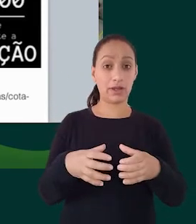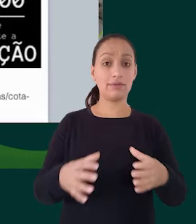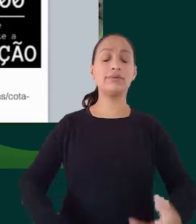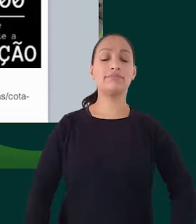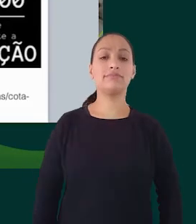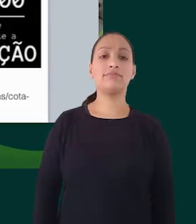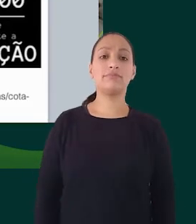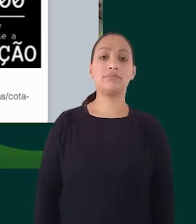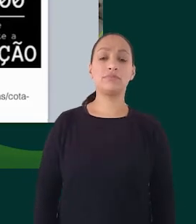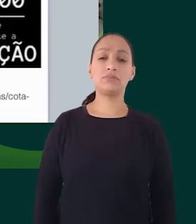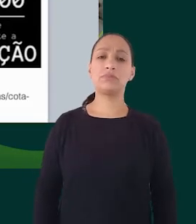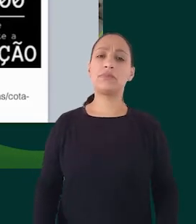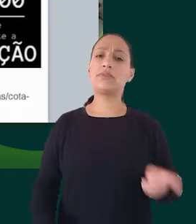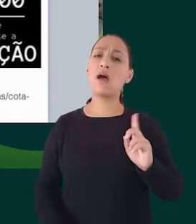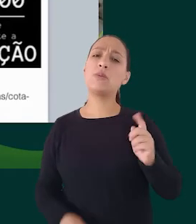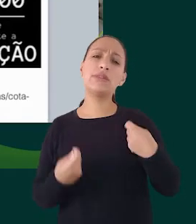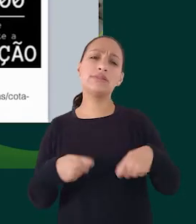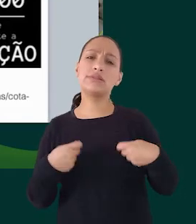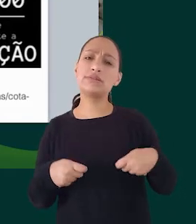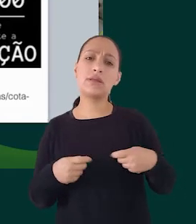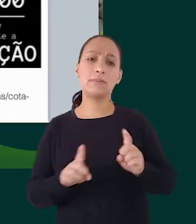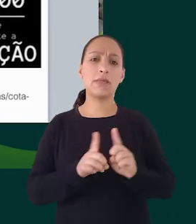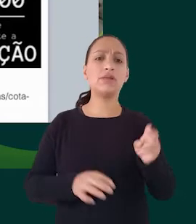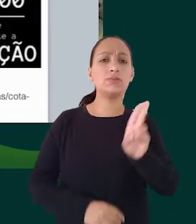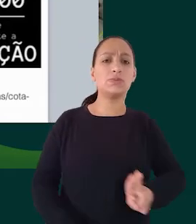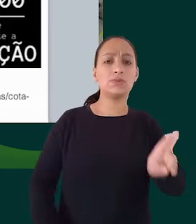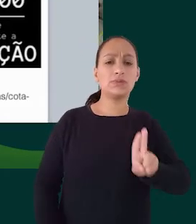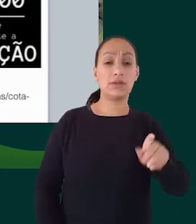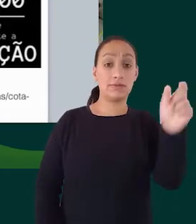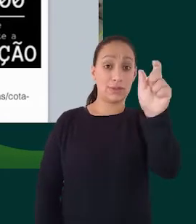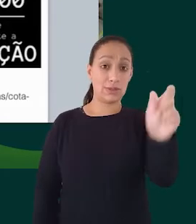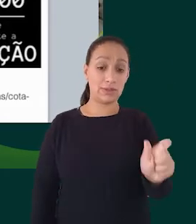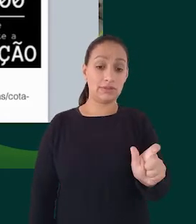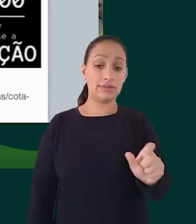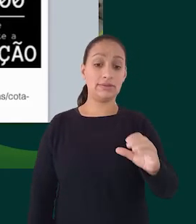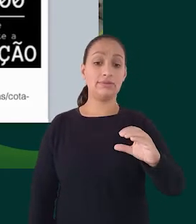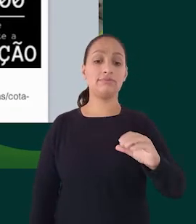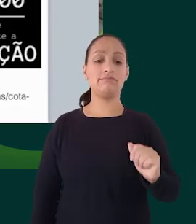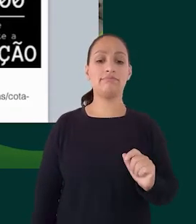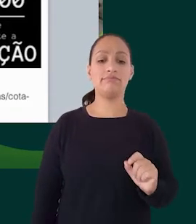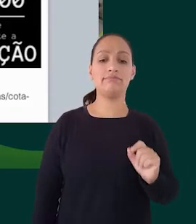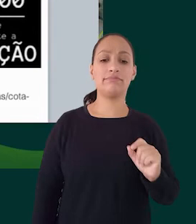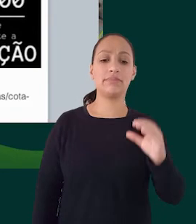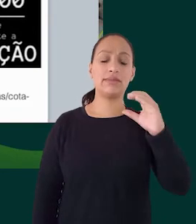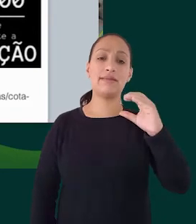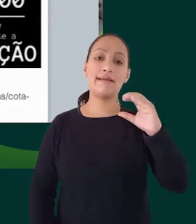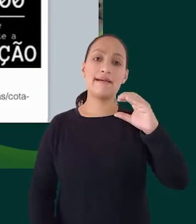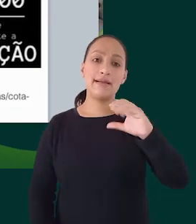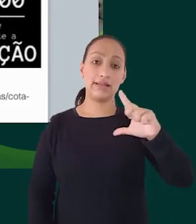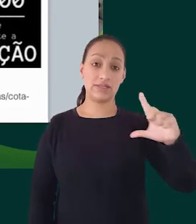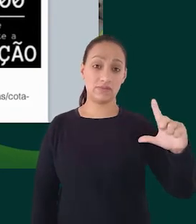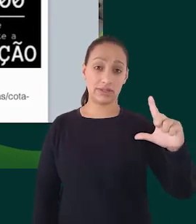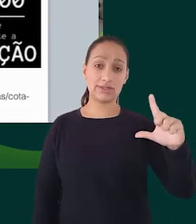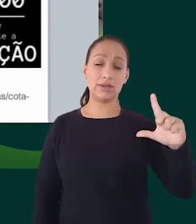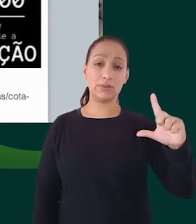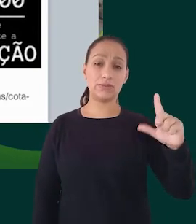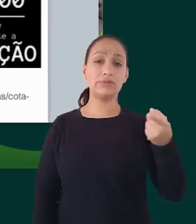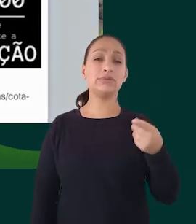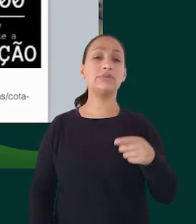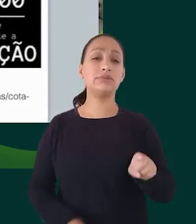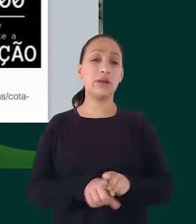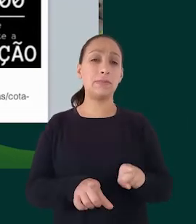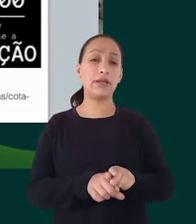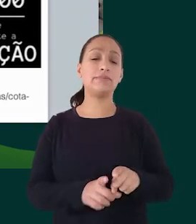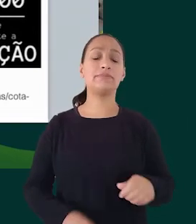Não necessariamente, mas provavelmente foi usado aí algoritmos de clustering, algoritmos de classificação também.